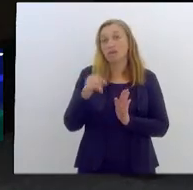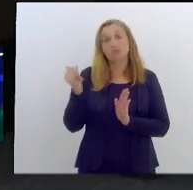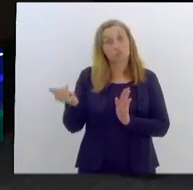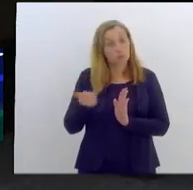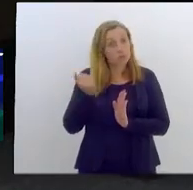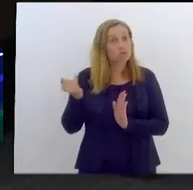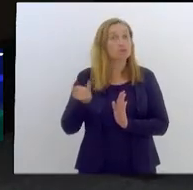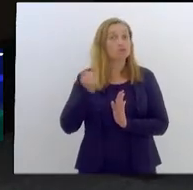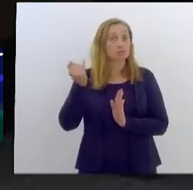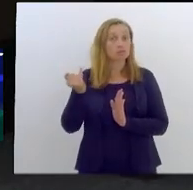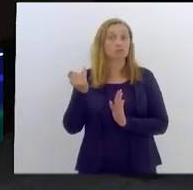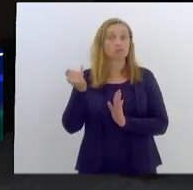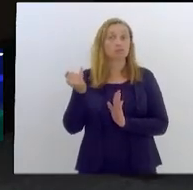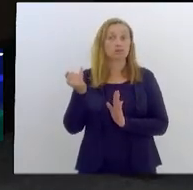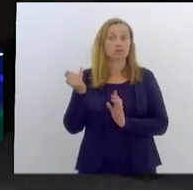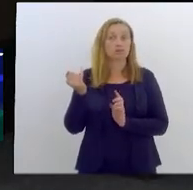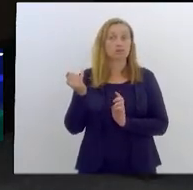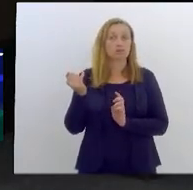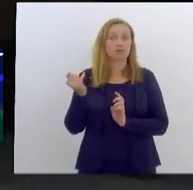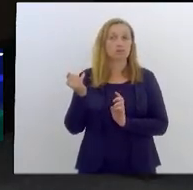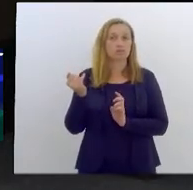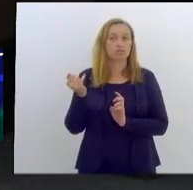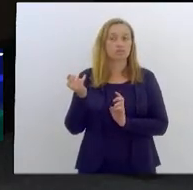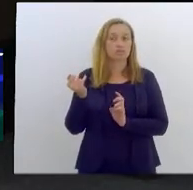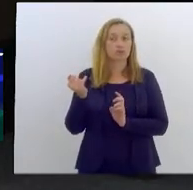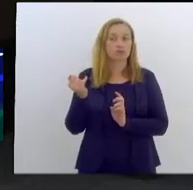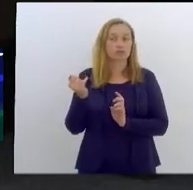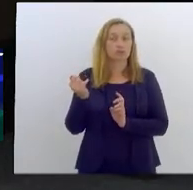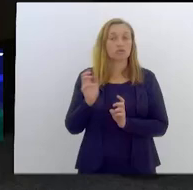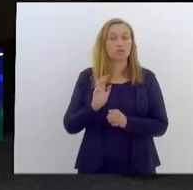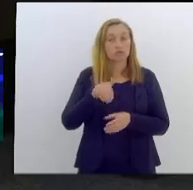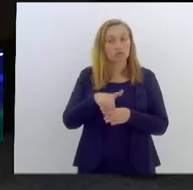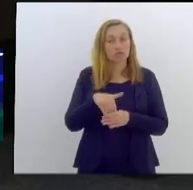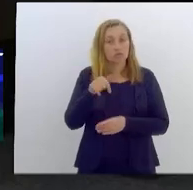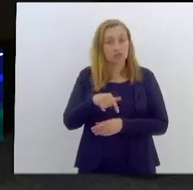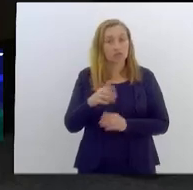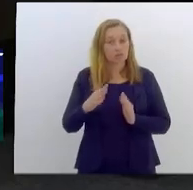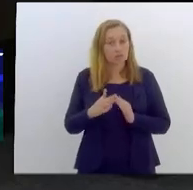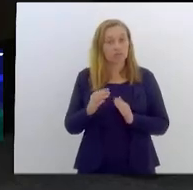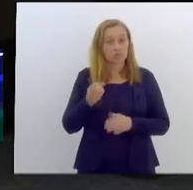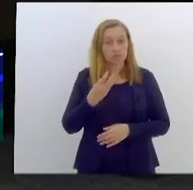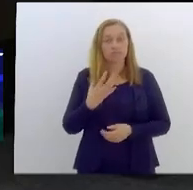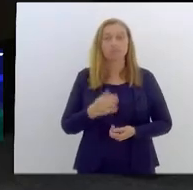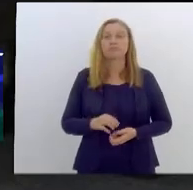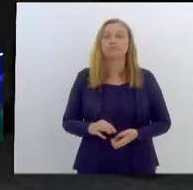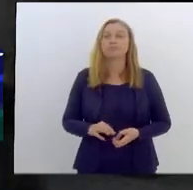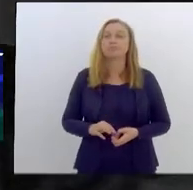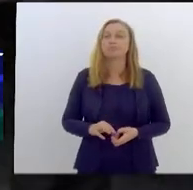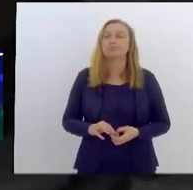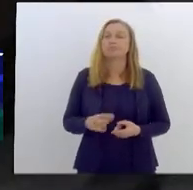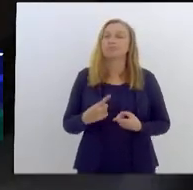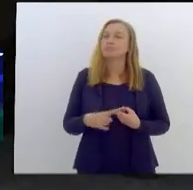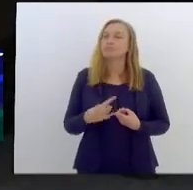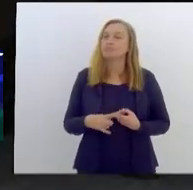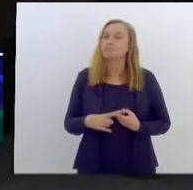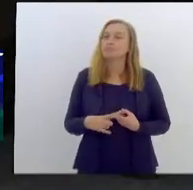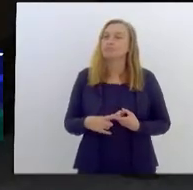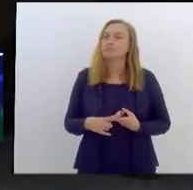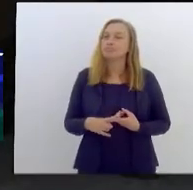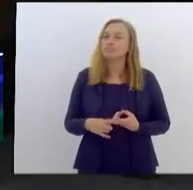importante. É cabível para uma votação aqui na casa, porque ele trata